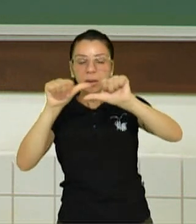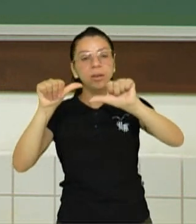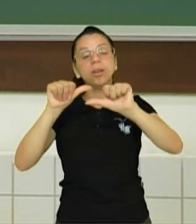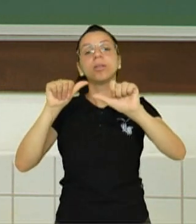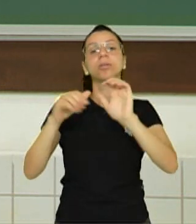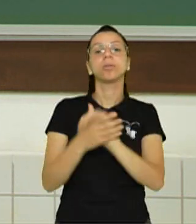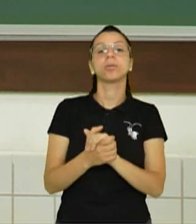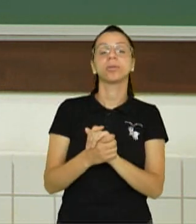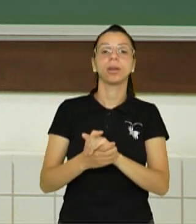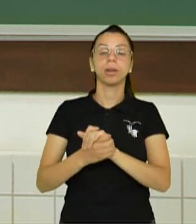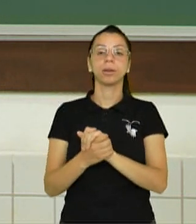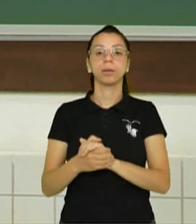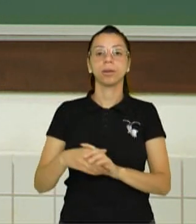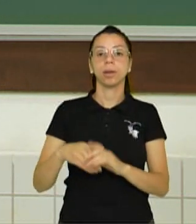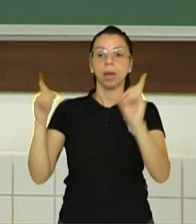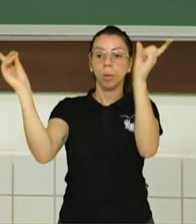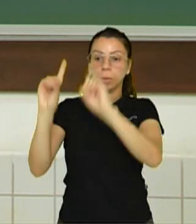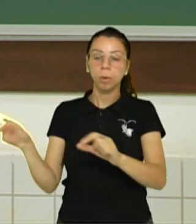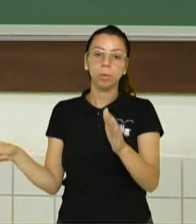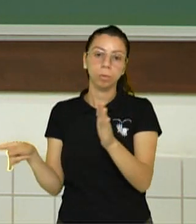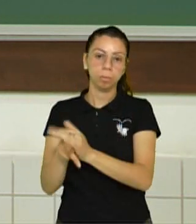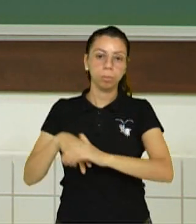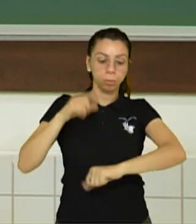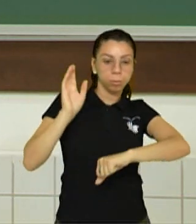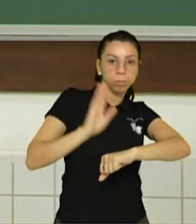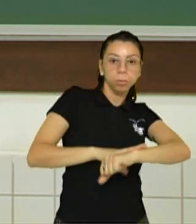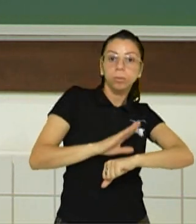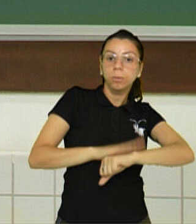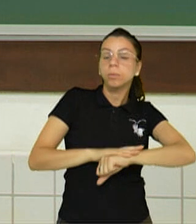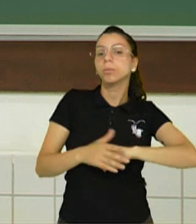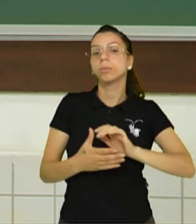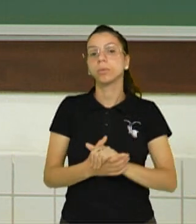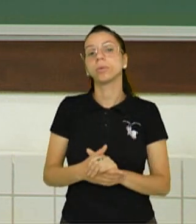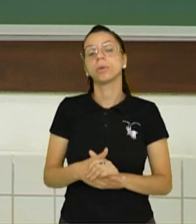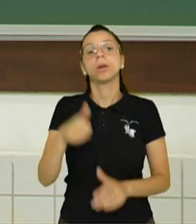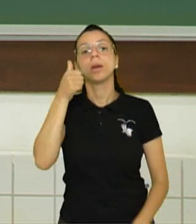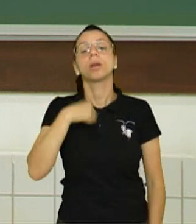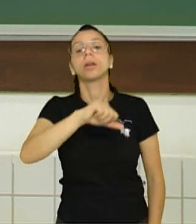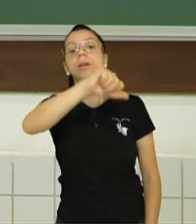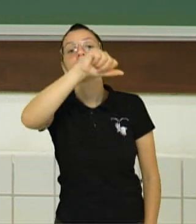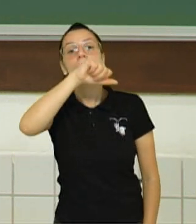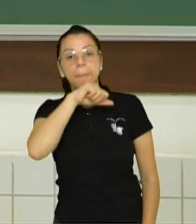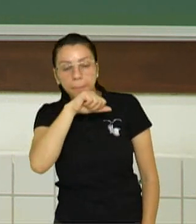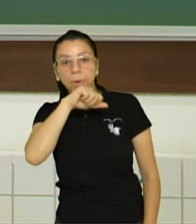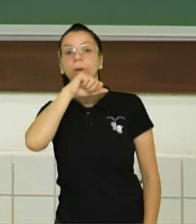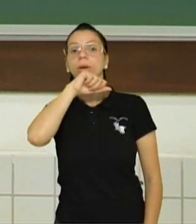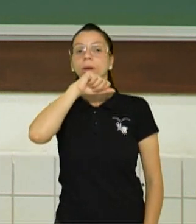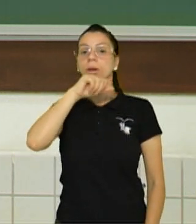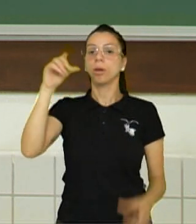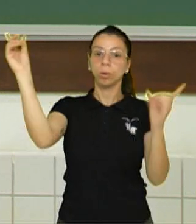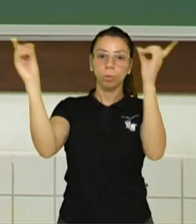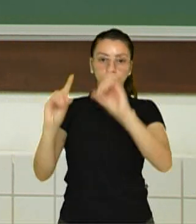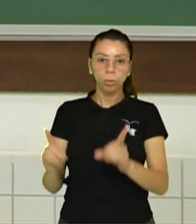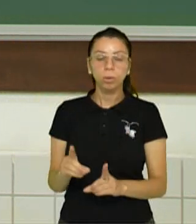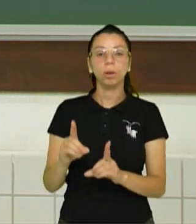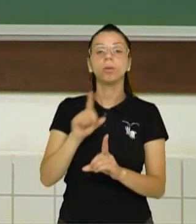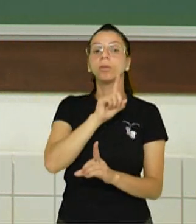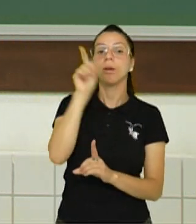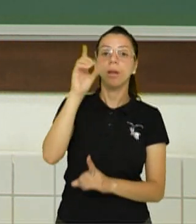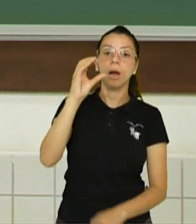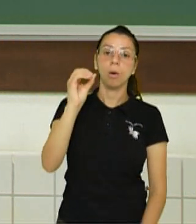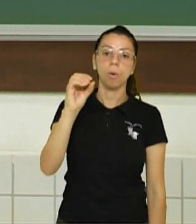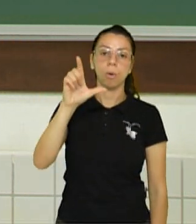deus do tempo, ele era pai dos deuses olimpianos. E o